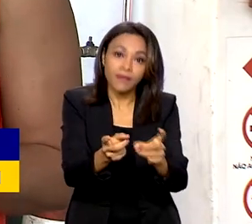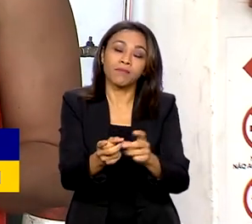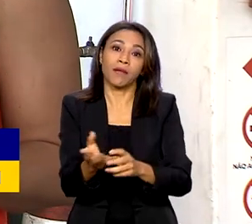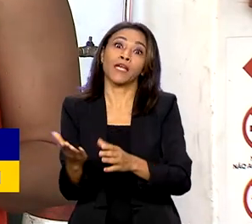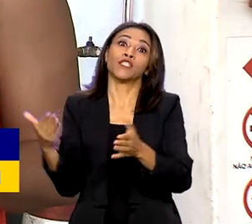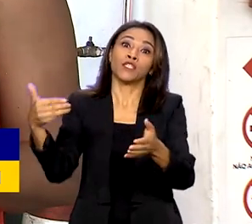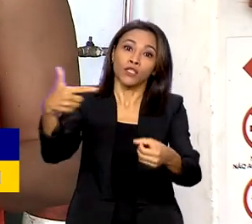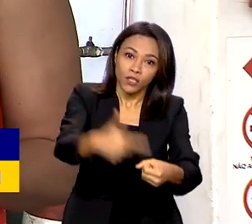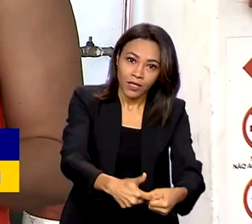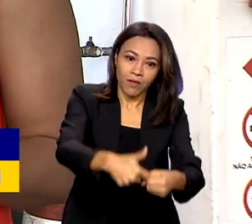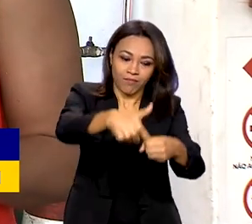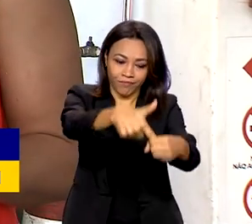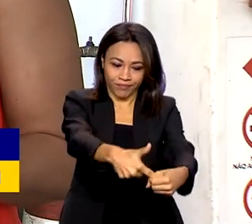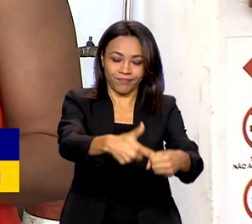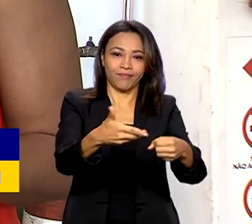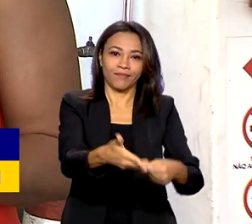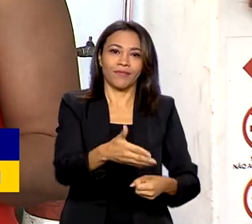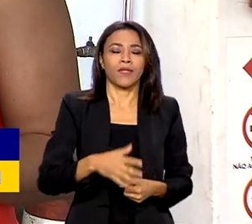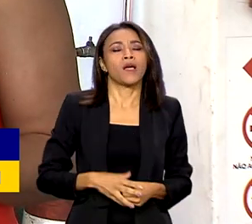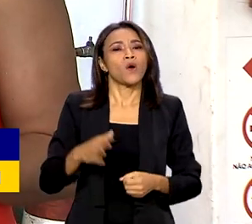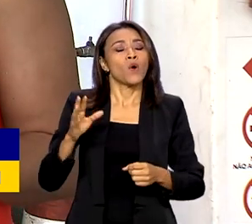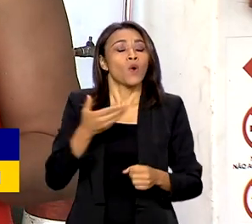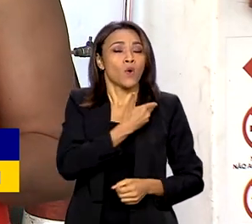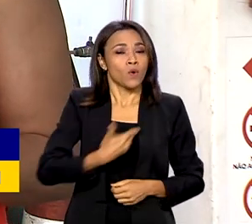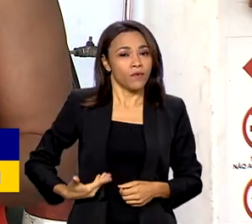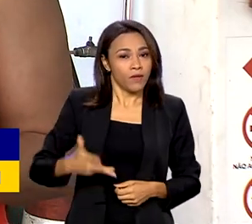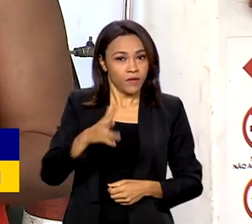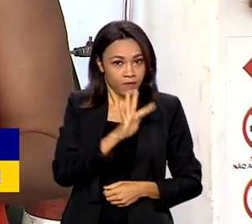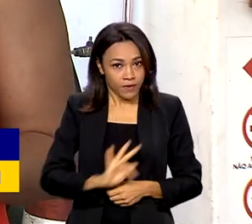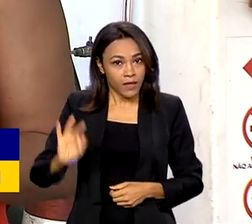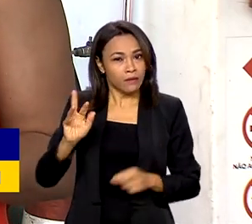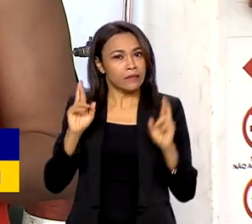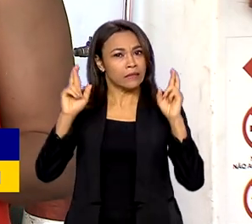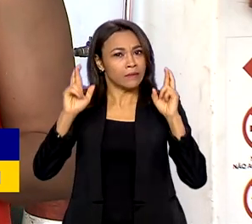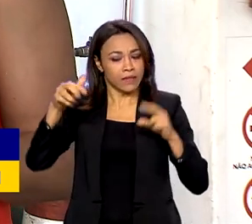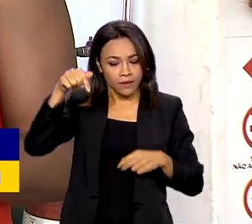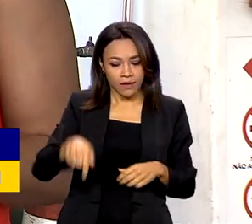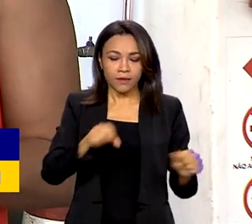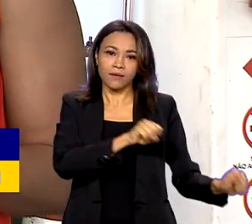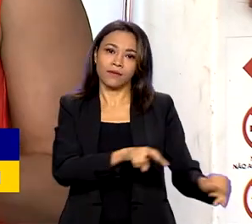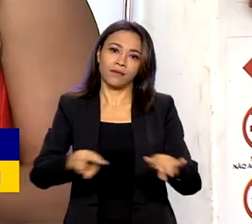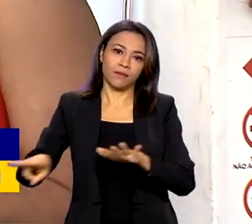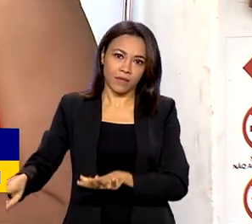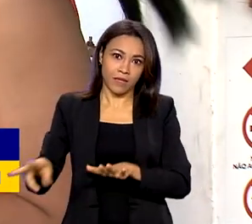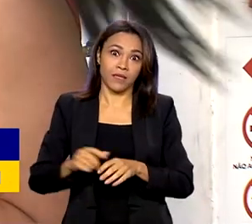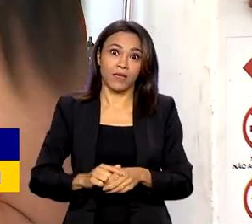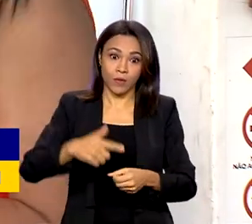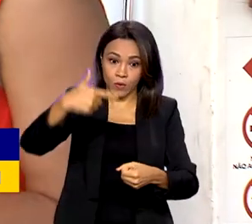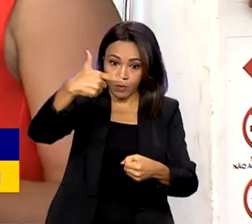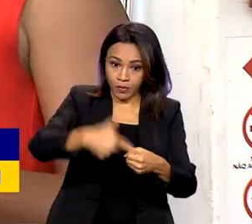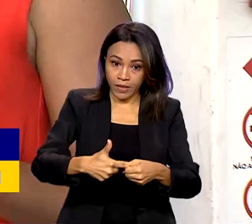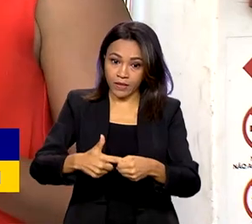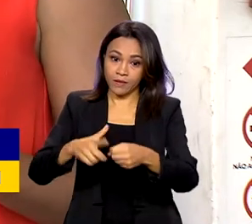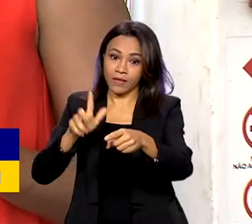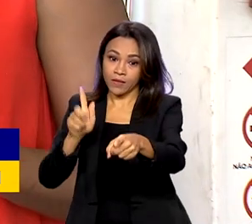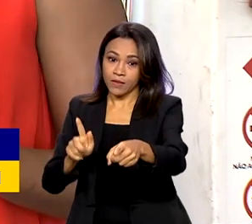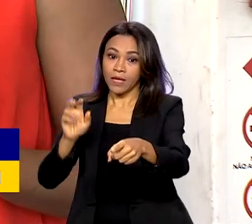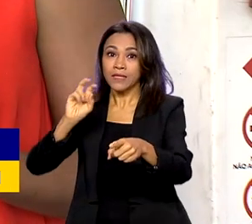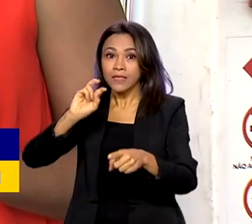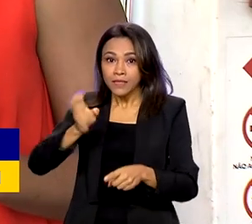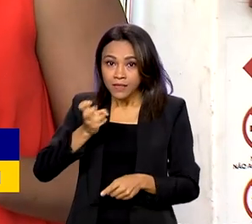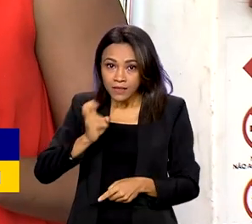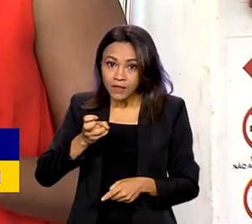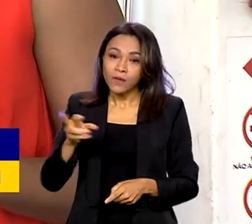governo federal espera é que ainda esta semana, o preço da gasolina, por exemplo, que hoje está em torno de